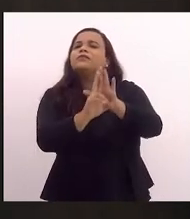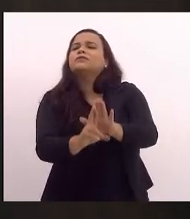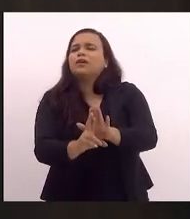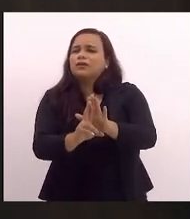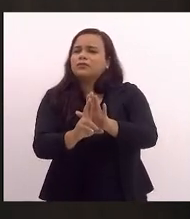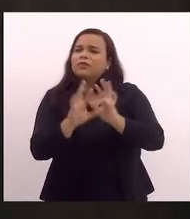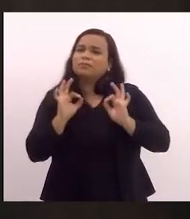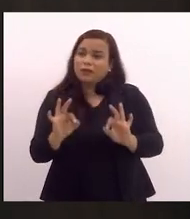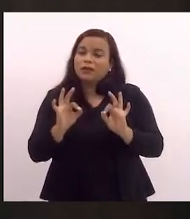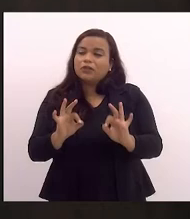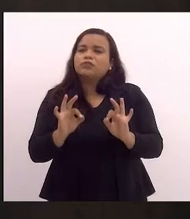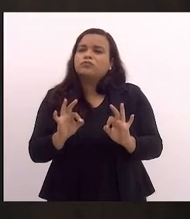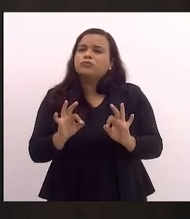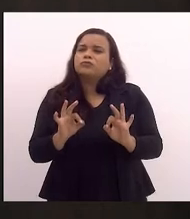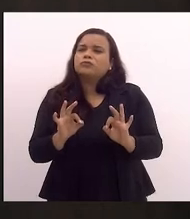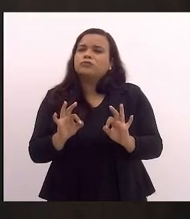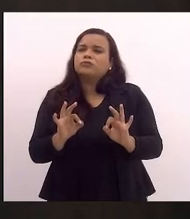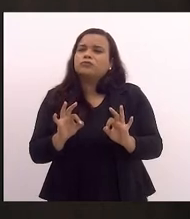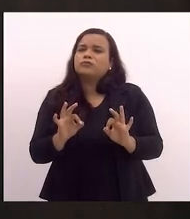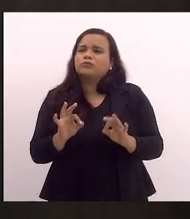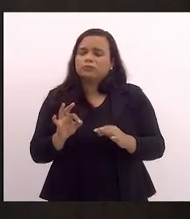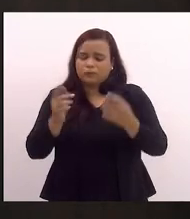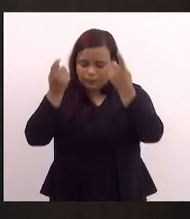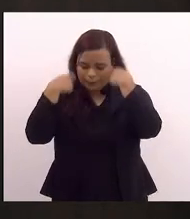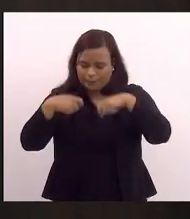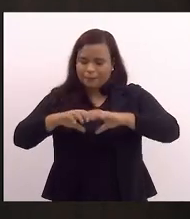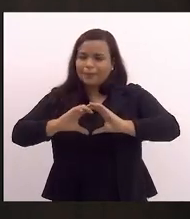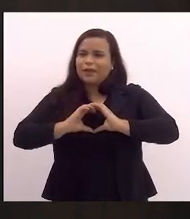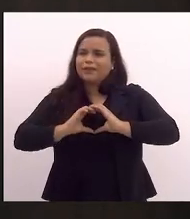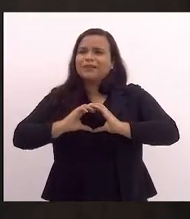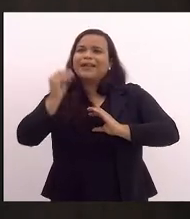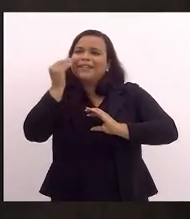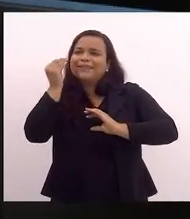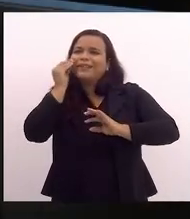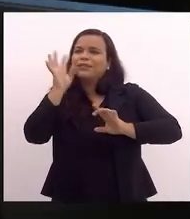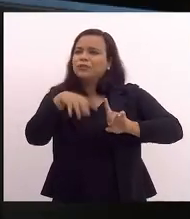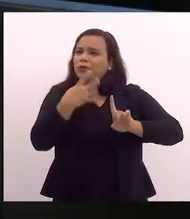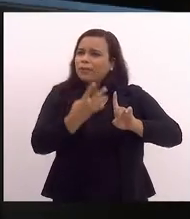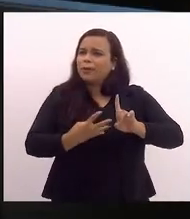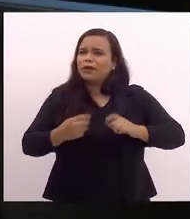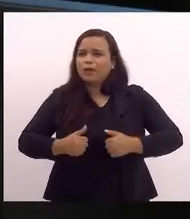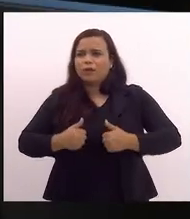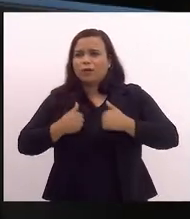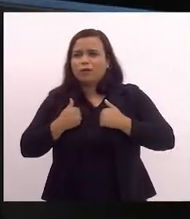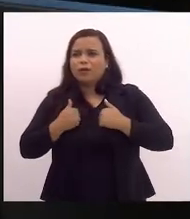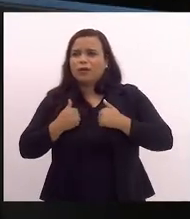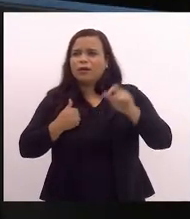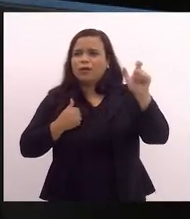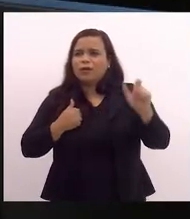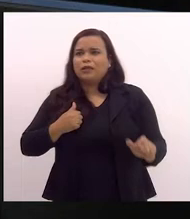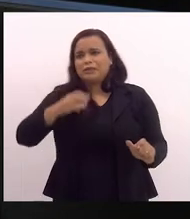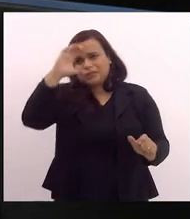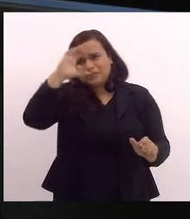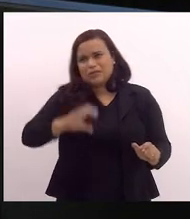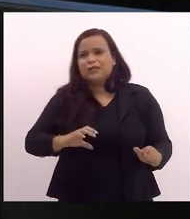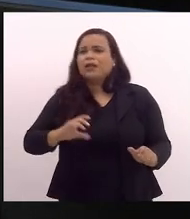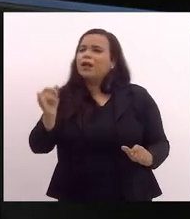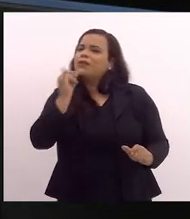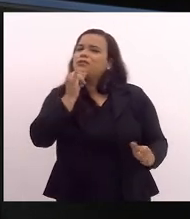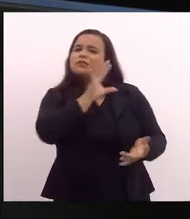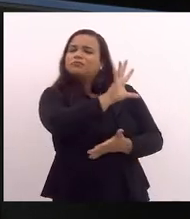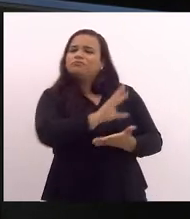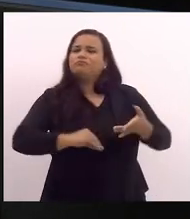de fato, a medalha Tiradentes tenta homenagear e honrar. Um cidadão exemplar,